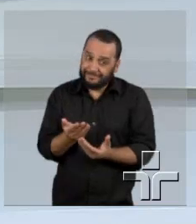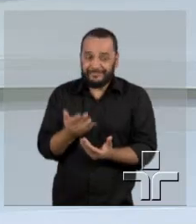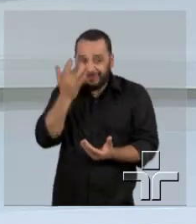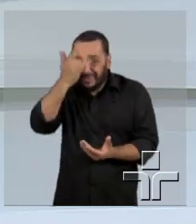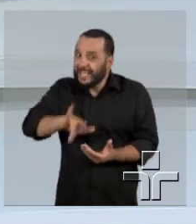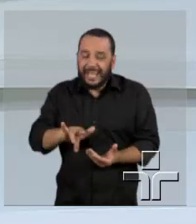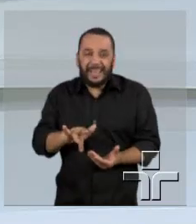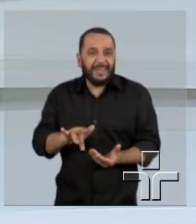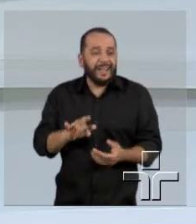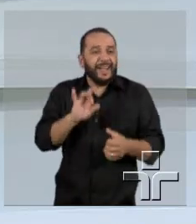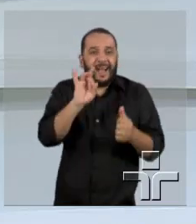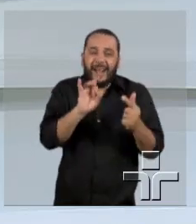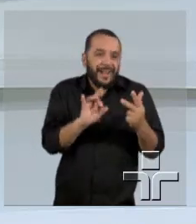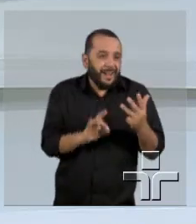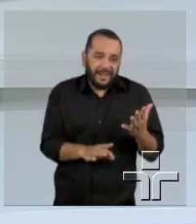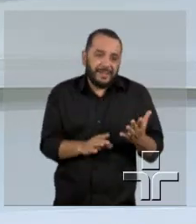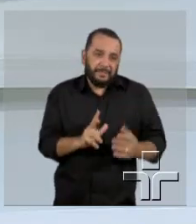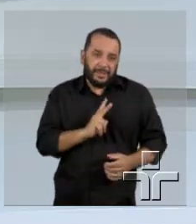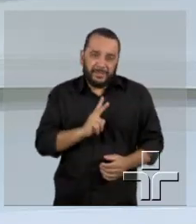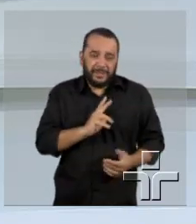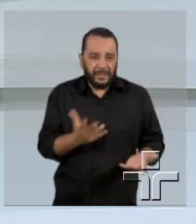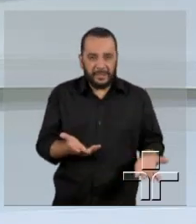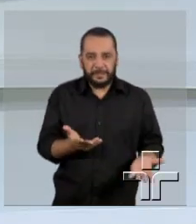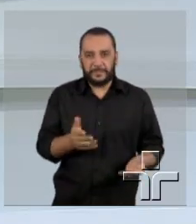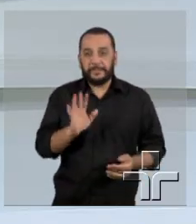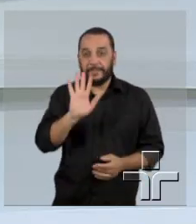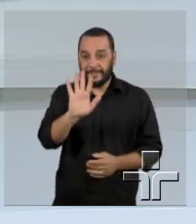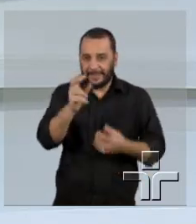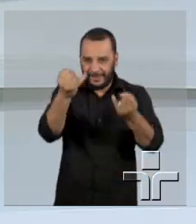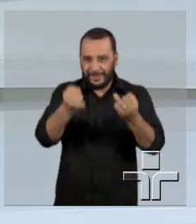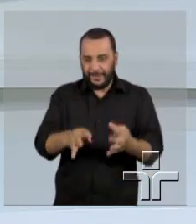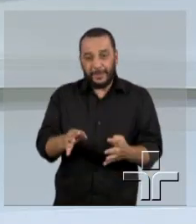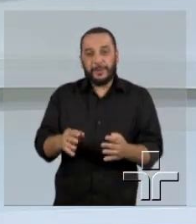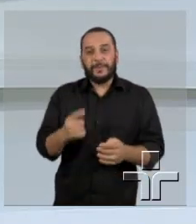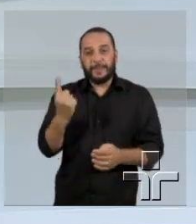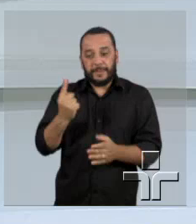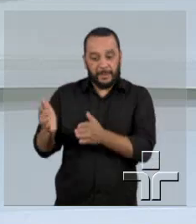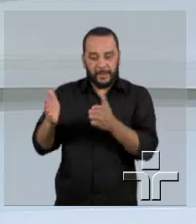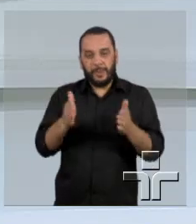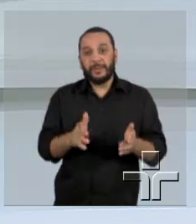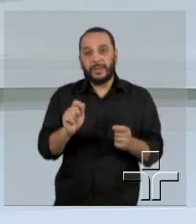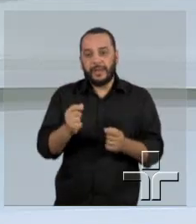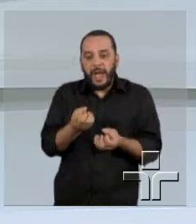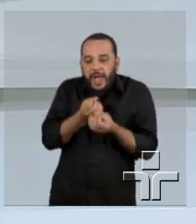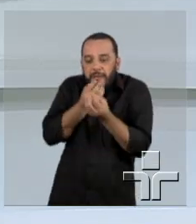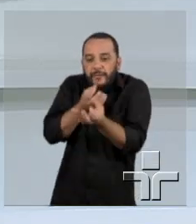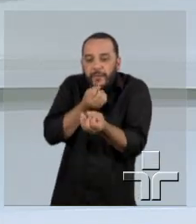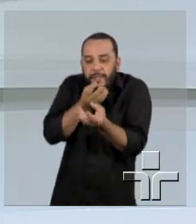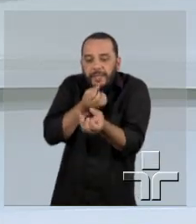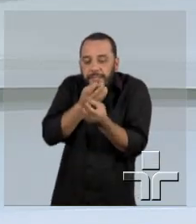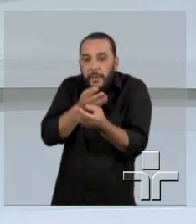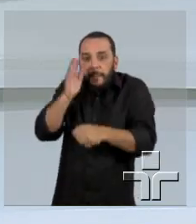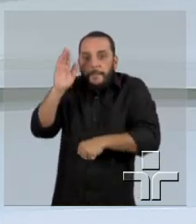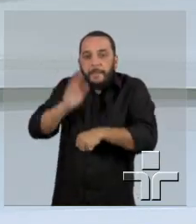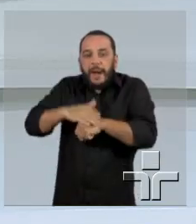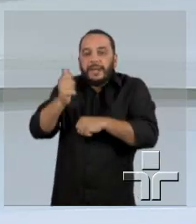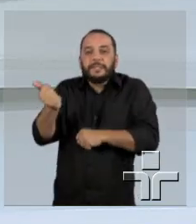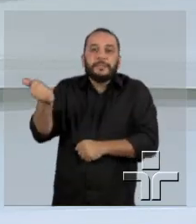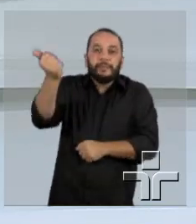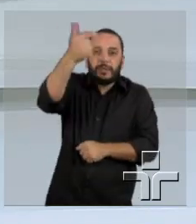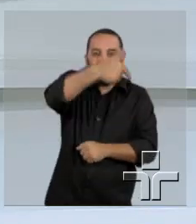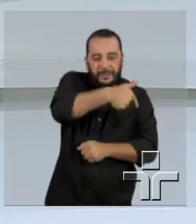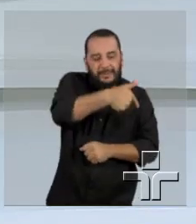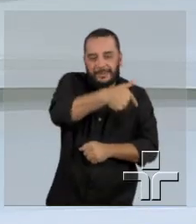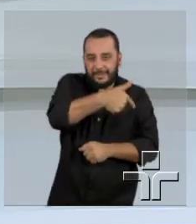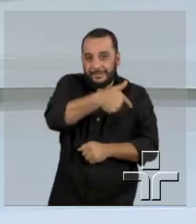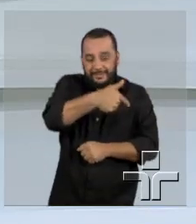primeiro bloco que a informação é mais importante que o informante. Esse caso me veio na mente na hora, porque dificilmente aí vamos saber quem é o tal